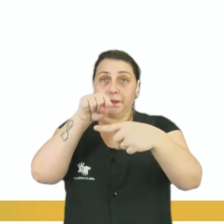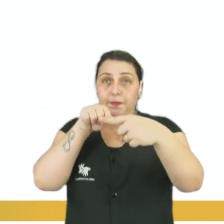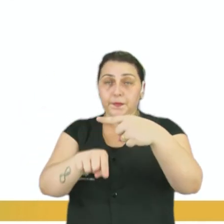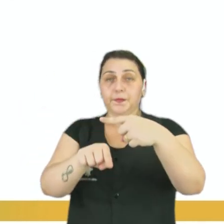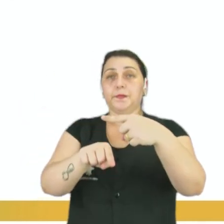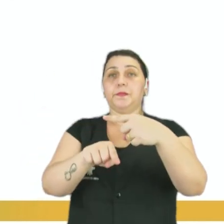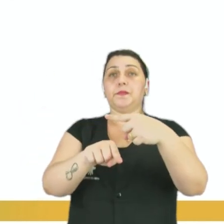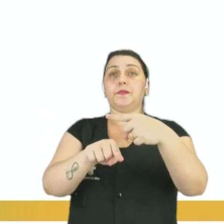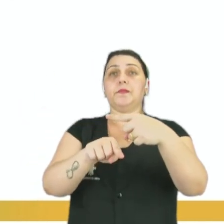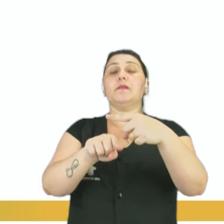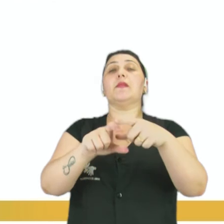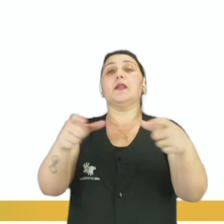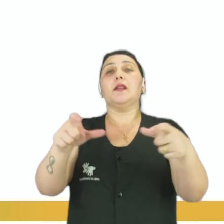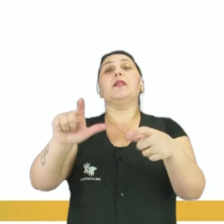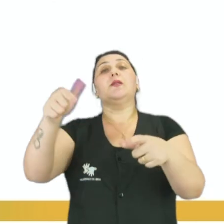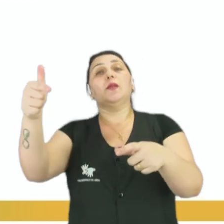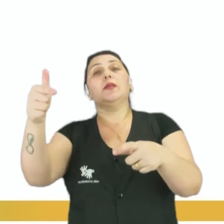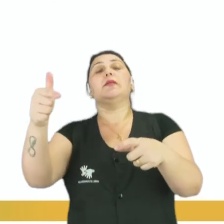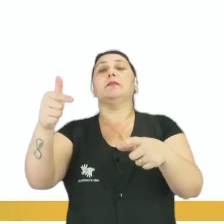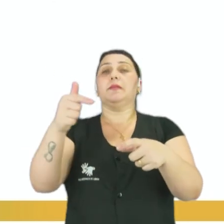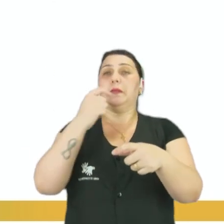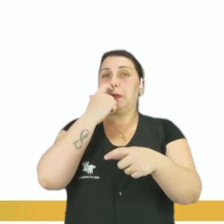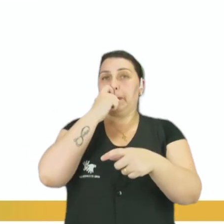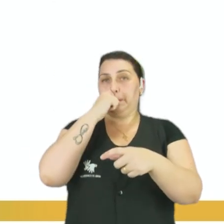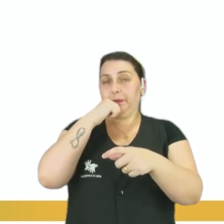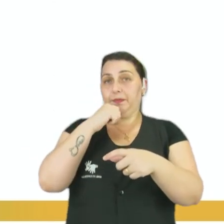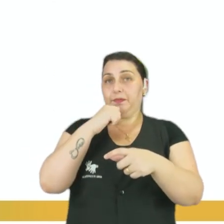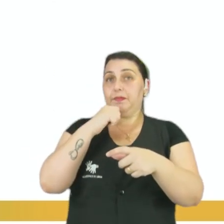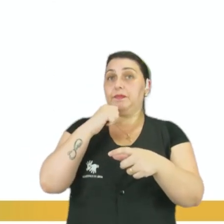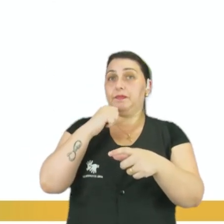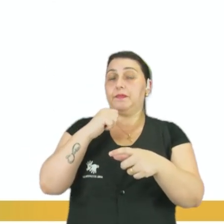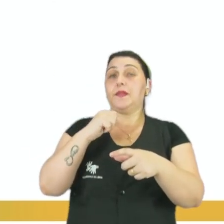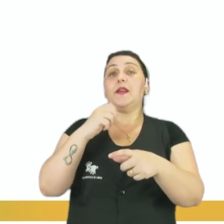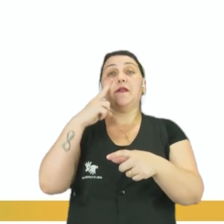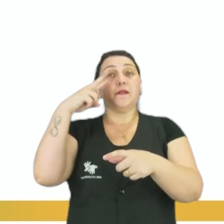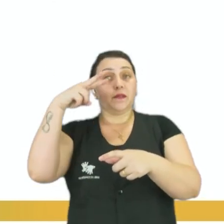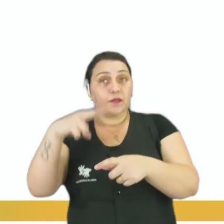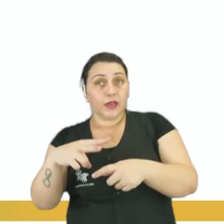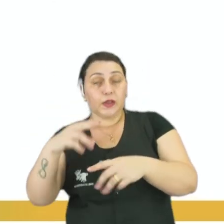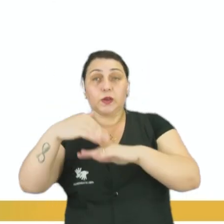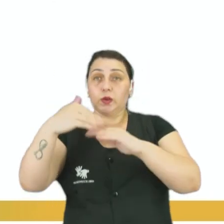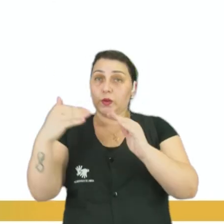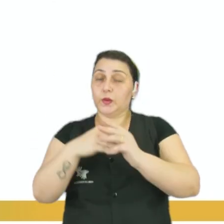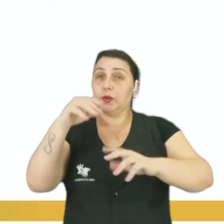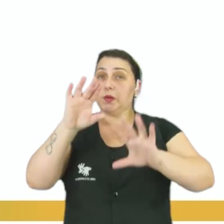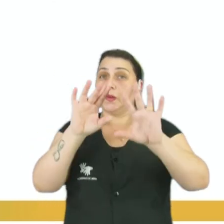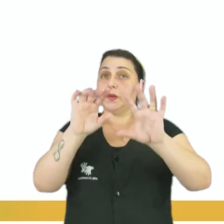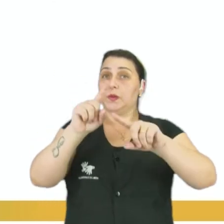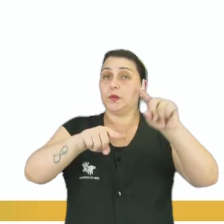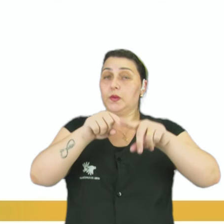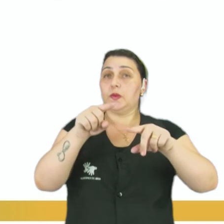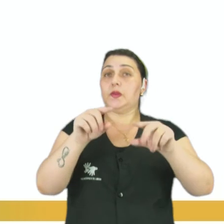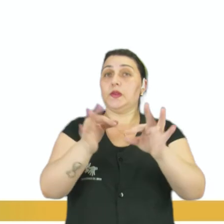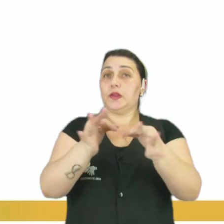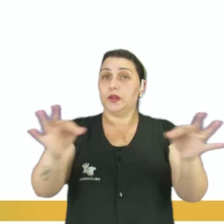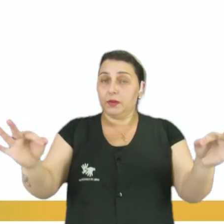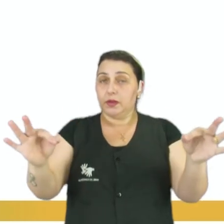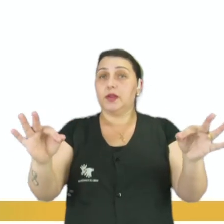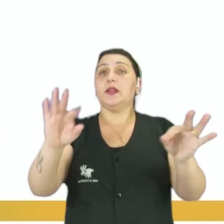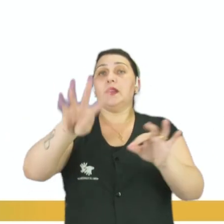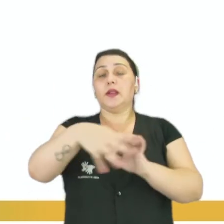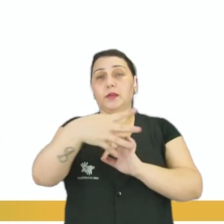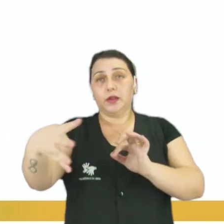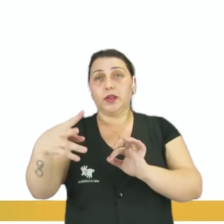divisão entre uma grandeza e outra E aí quando ela corresponder para todos os elementos que estão disposto na tabela